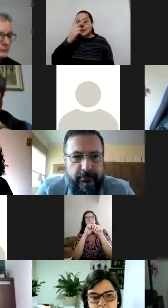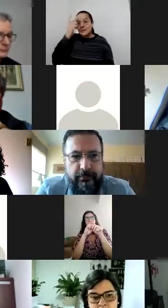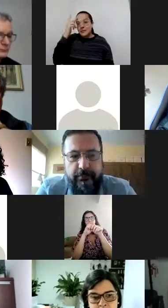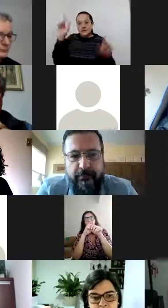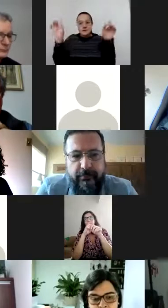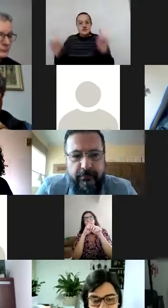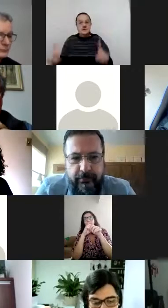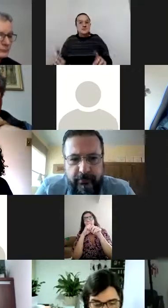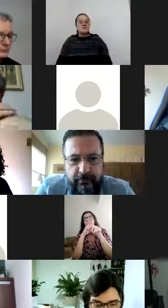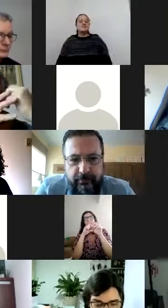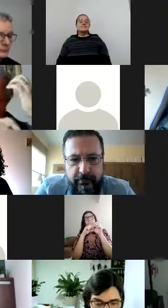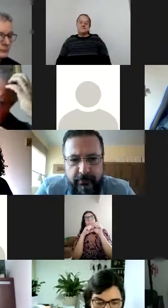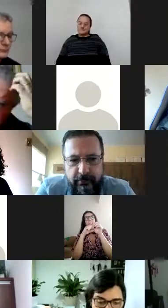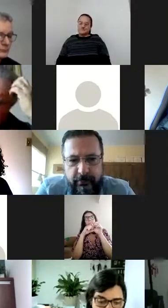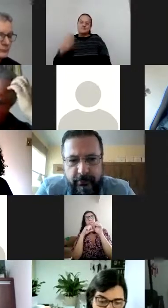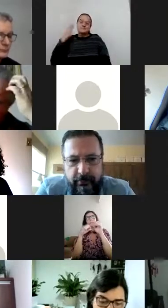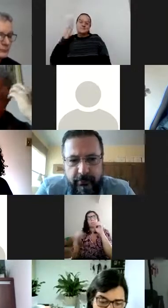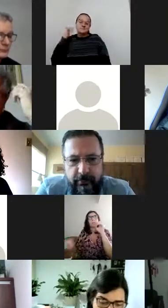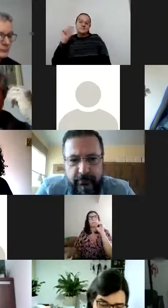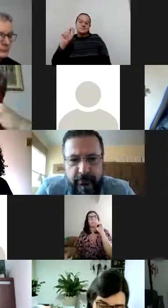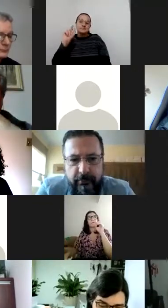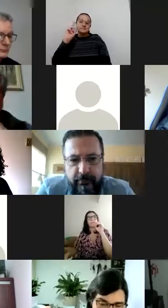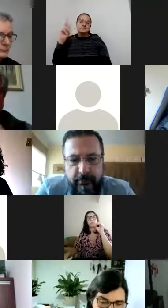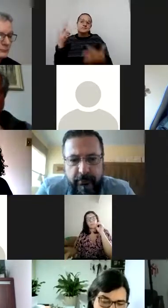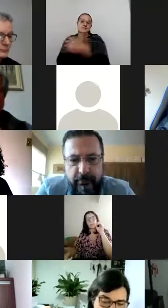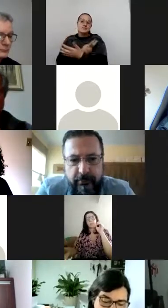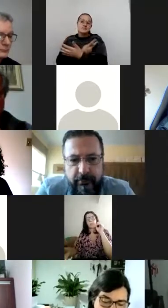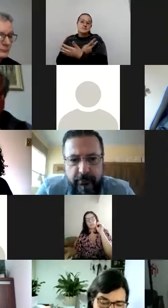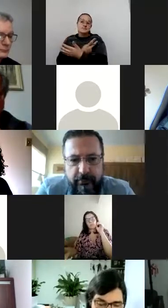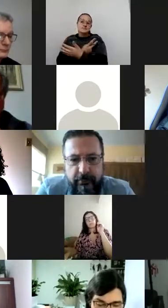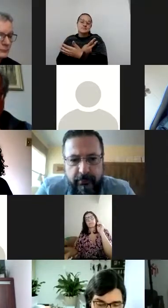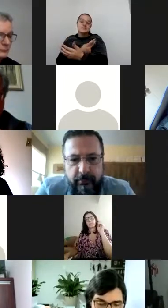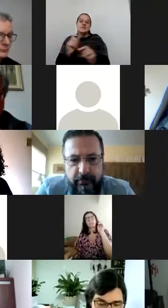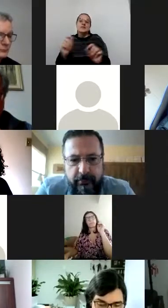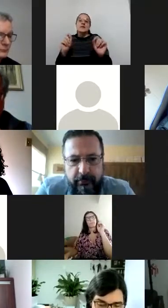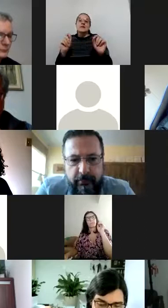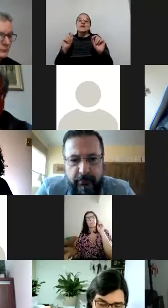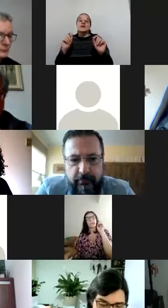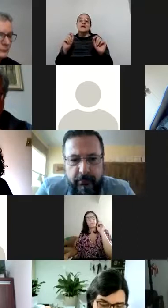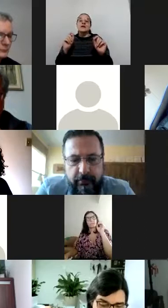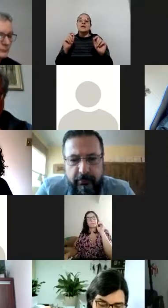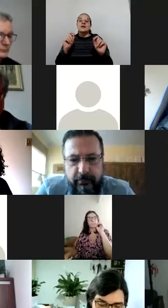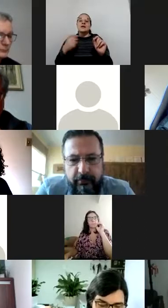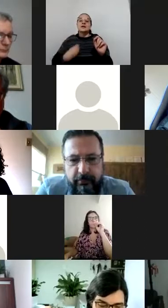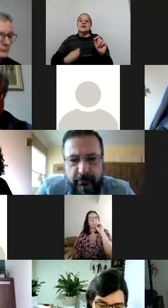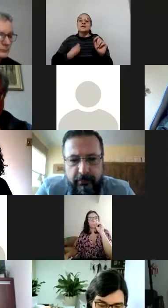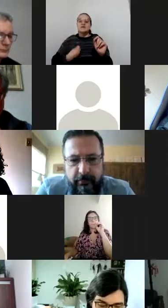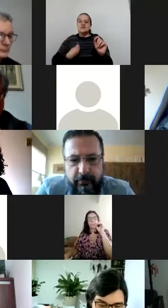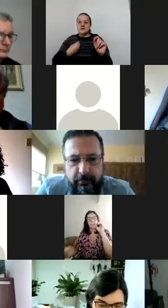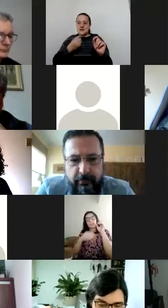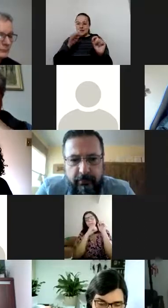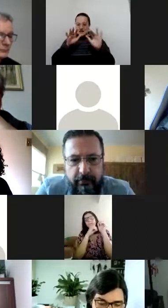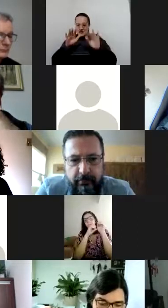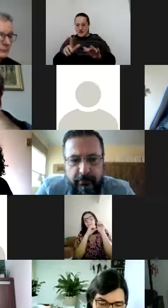deficiência? Sabe o que vai acontecer? Uma espécie de canibalismo. Quem está bom não quer nem de cota entrar no lugar dele. Então, se a gente